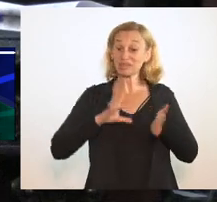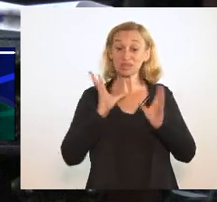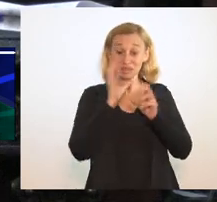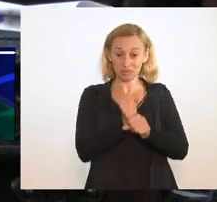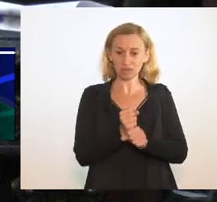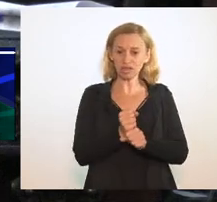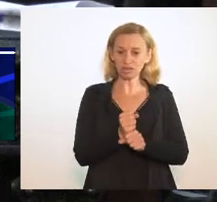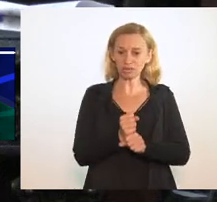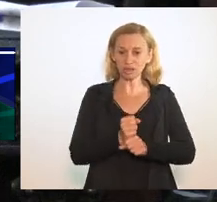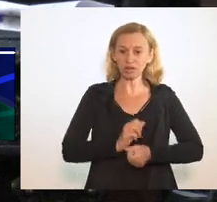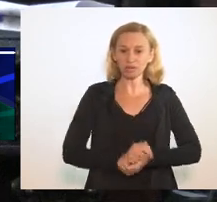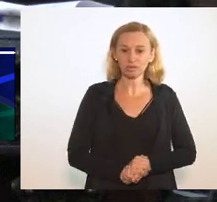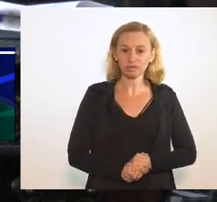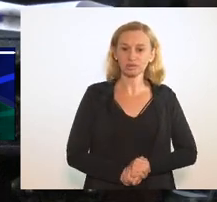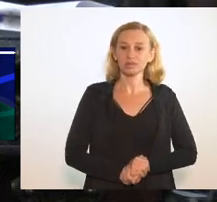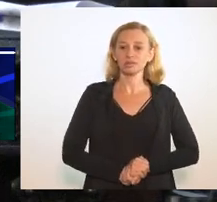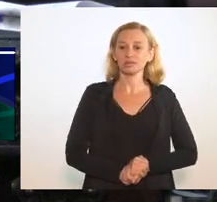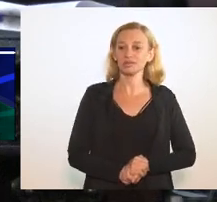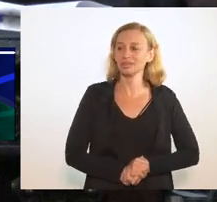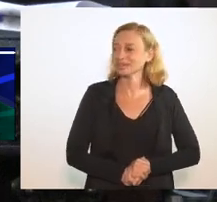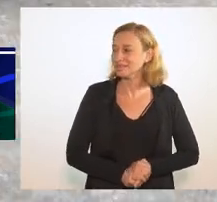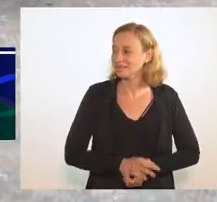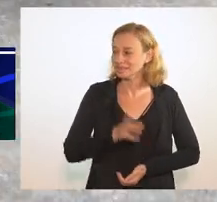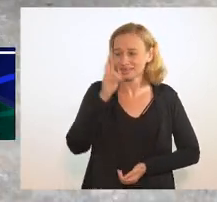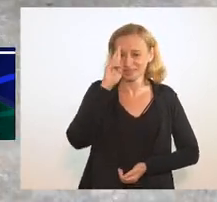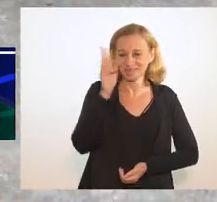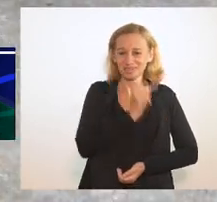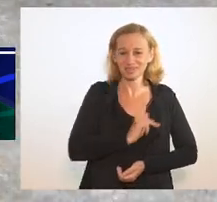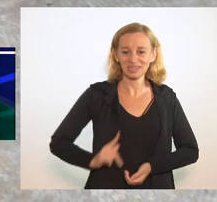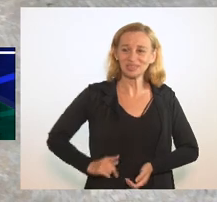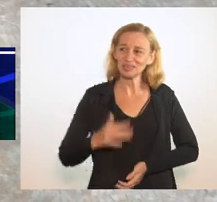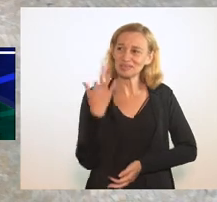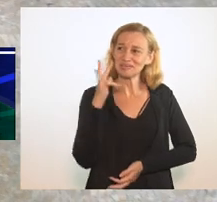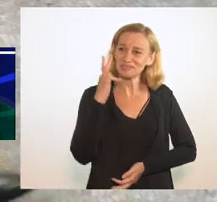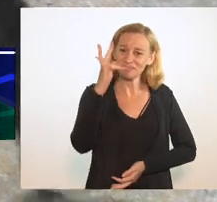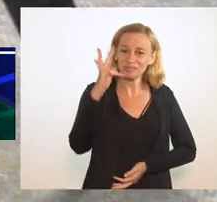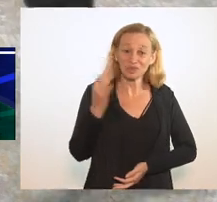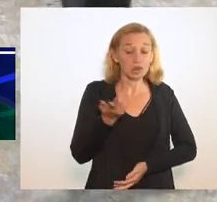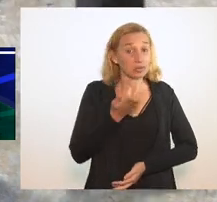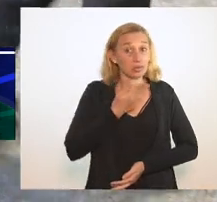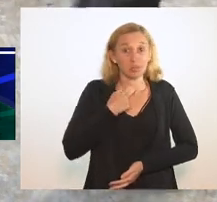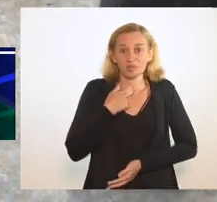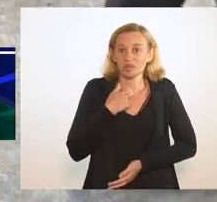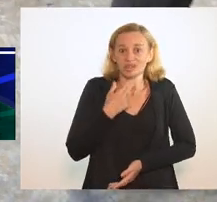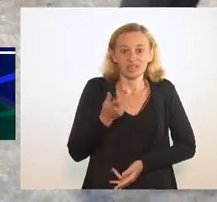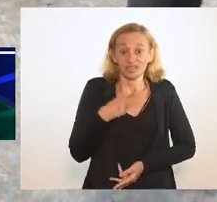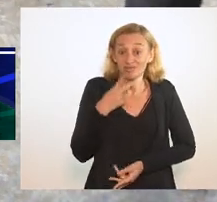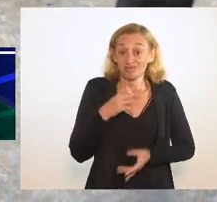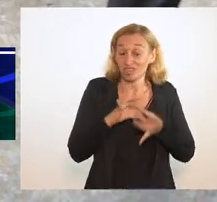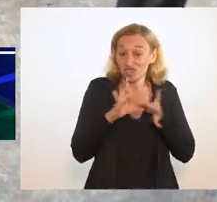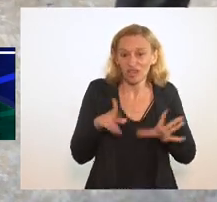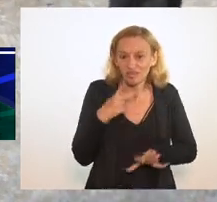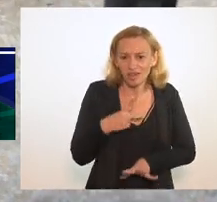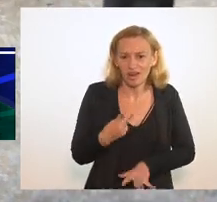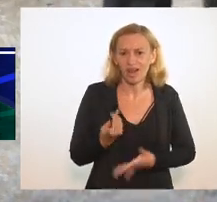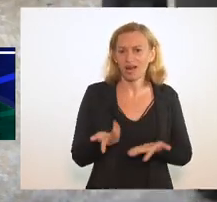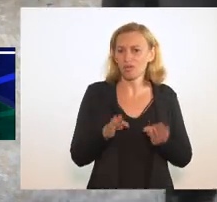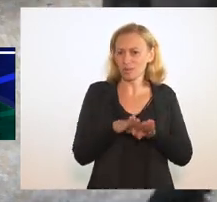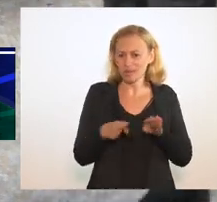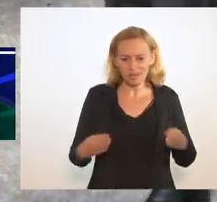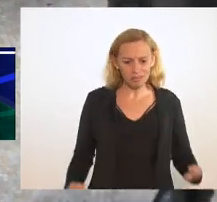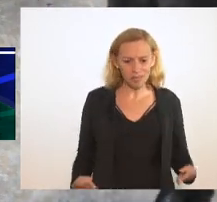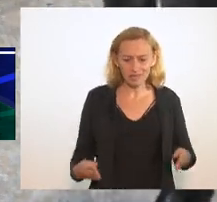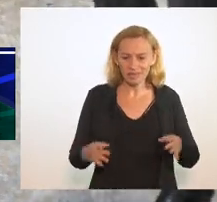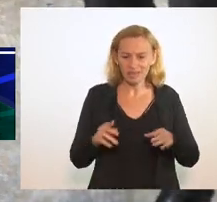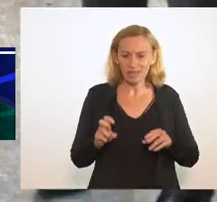ok? Sim, senhora presidenta, muito breve, apenas não poderia jamais deixar de comentar o quanto essa presidência lhe cai